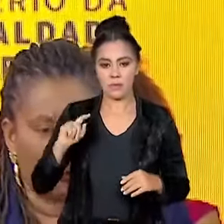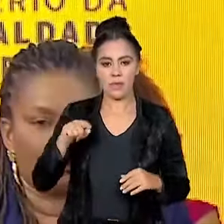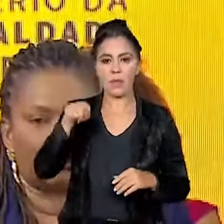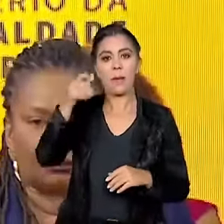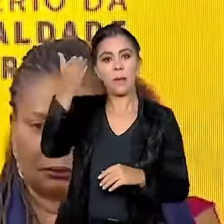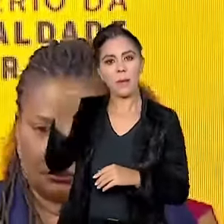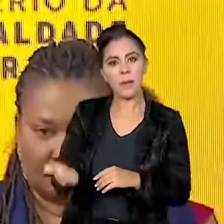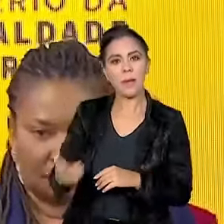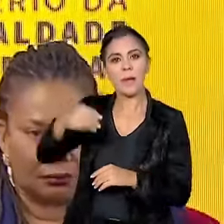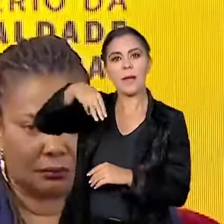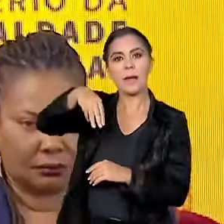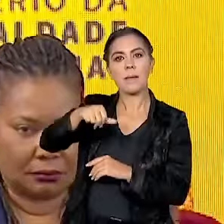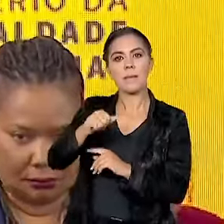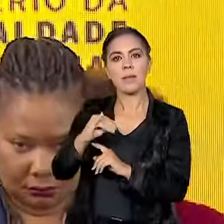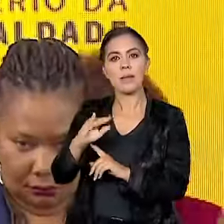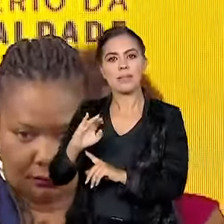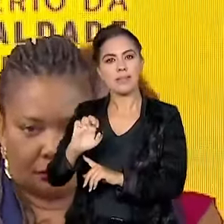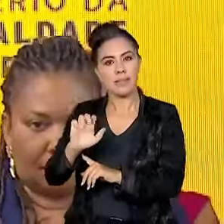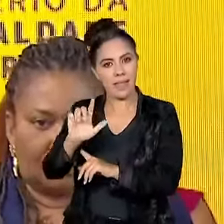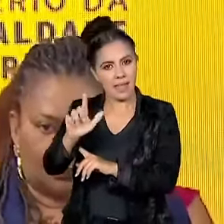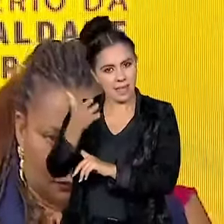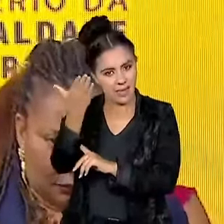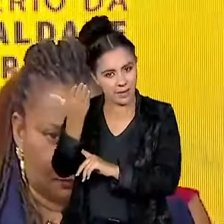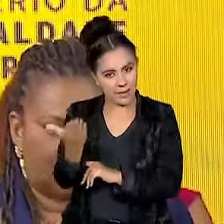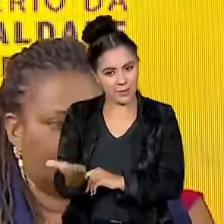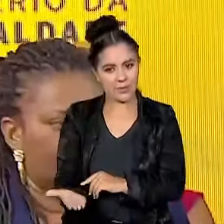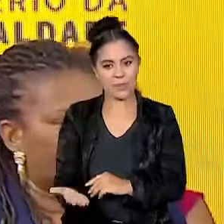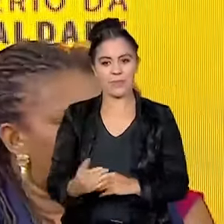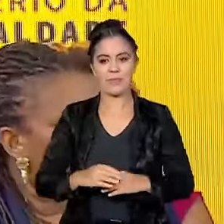Maciel, cadê aquele? Aê!